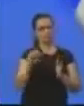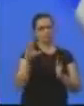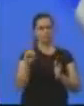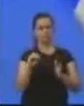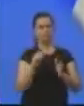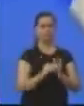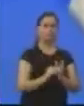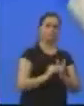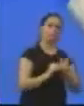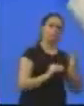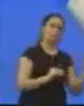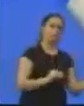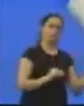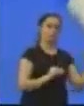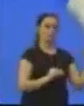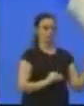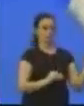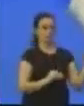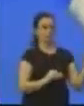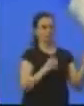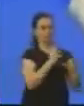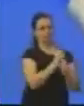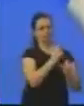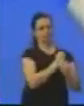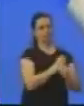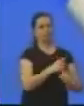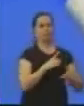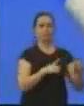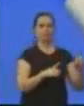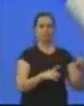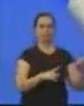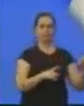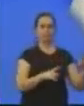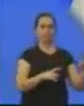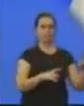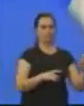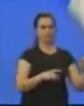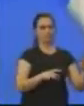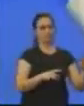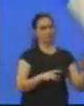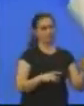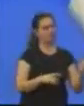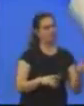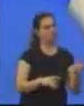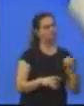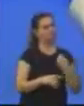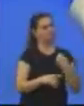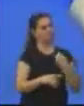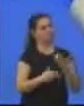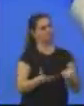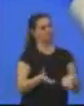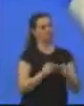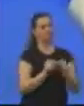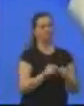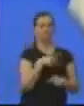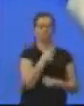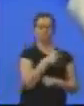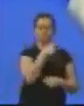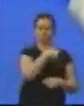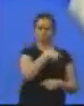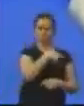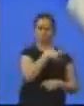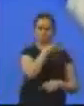0. E vou ver o que acontece. Então, vamos lá. Pego alguns valores à direita de 0. Aí vocês vão olhar e falar, nossa, mas tem que ser